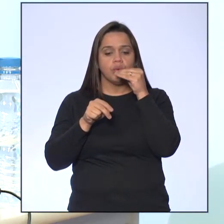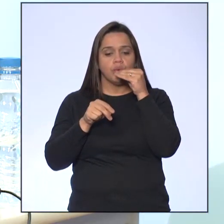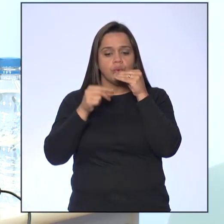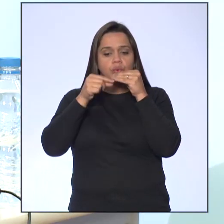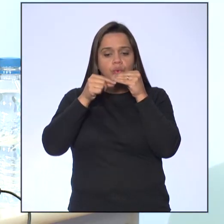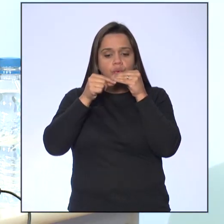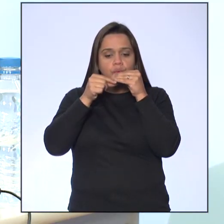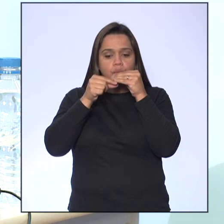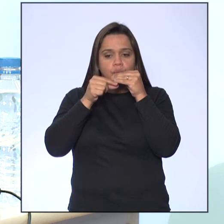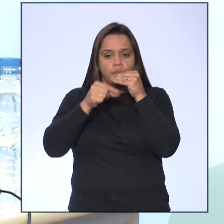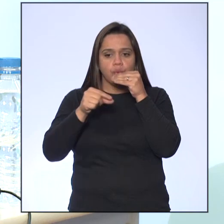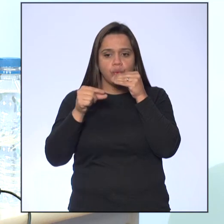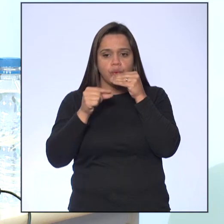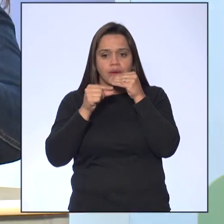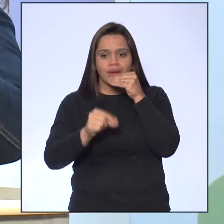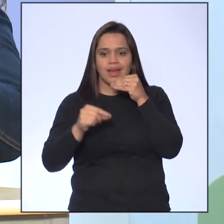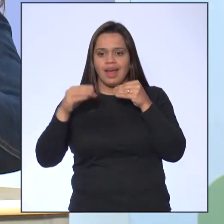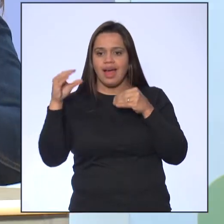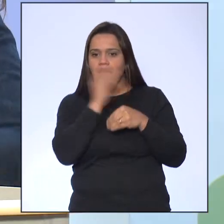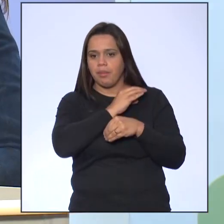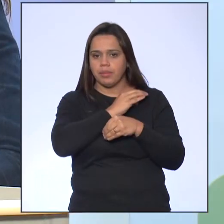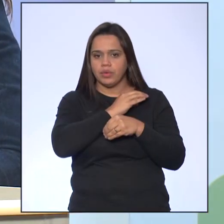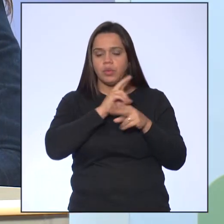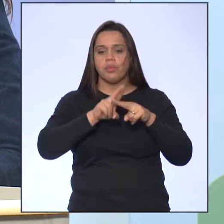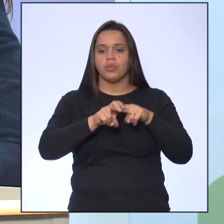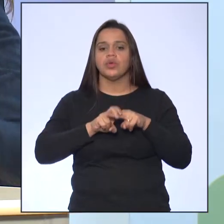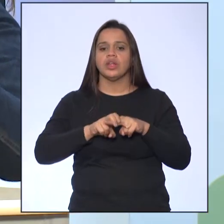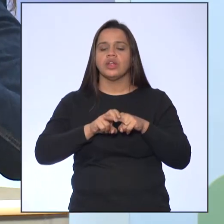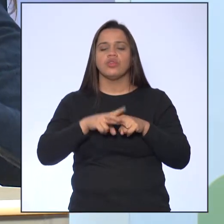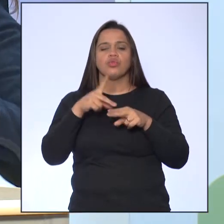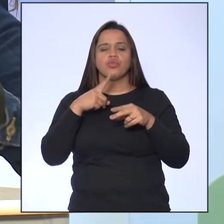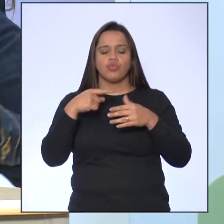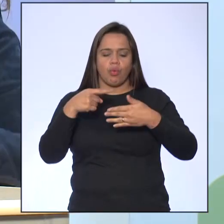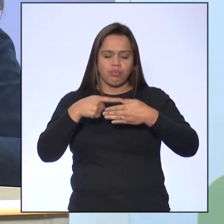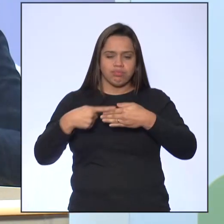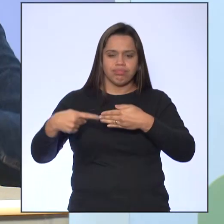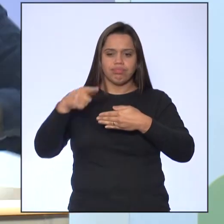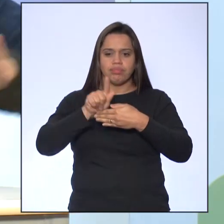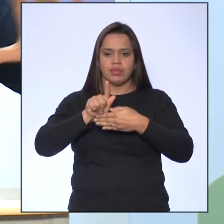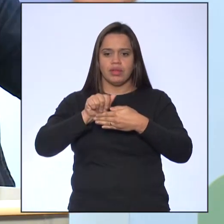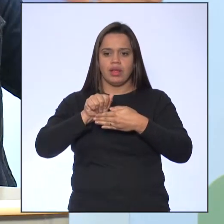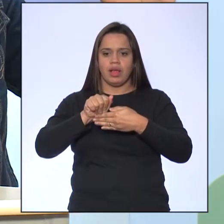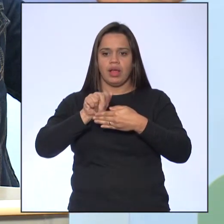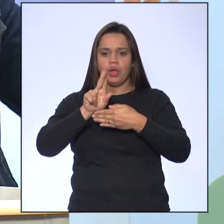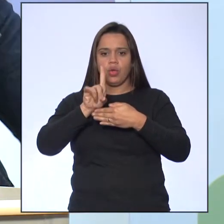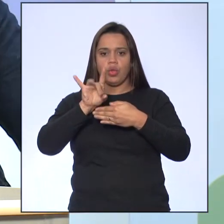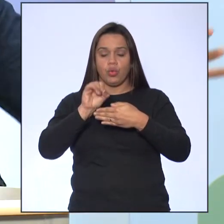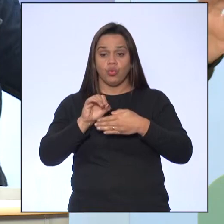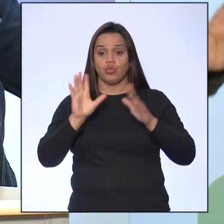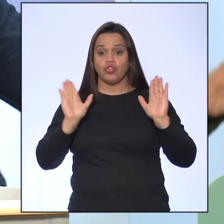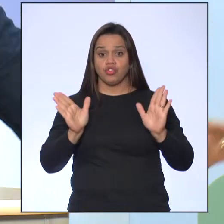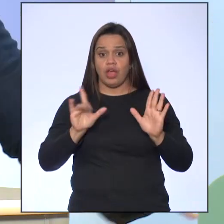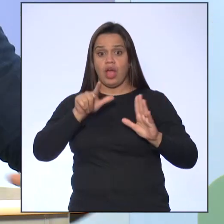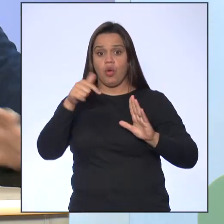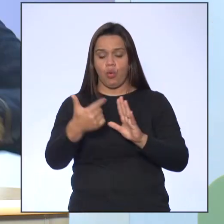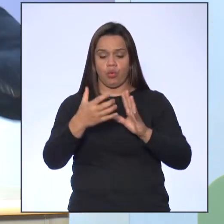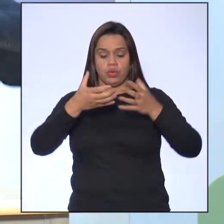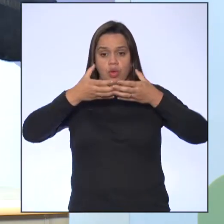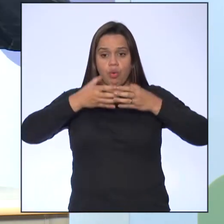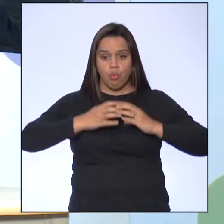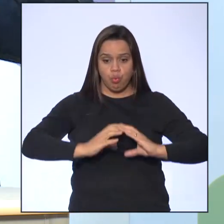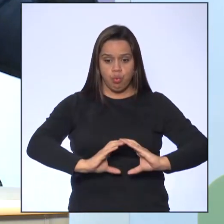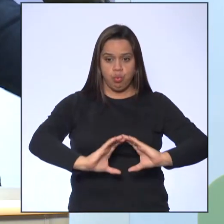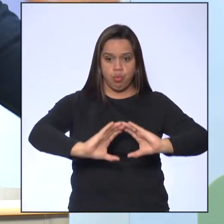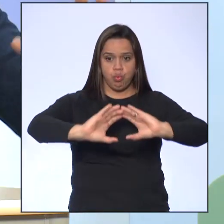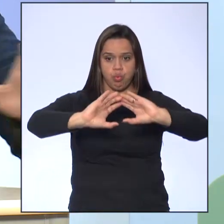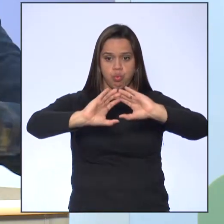já está saindo lá, a resposta é quase imediata. Por isso o som tão agudo. Já a tuba, né, lembra, aquele instrumento enorme, aquele ar vai demorar